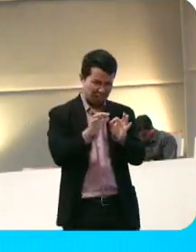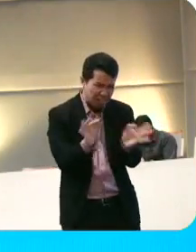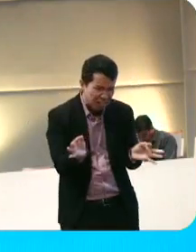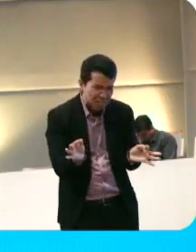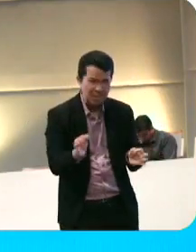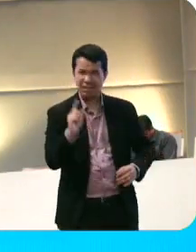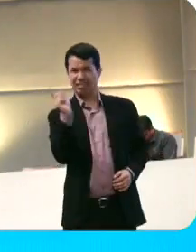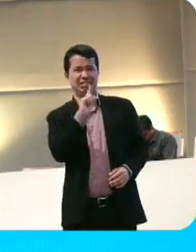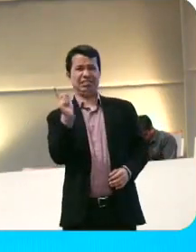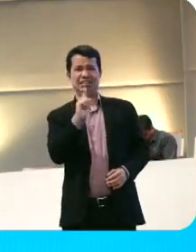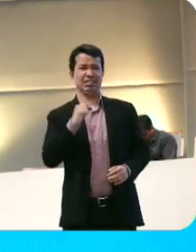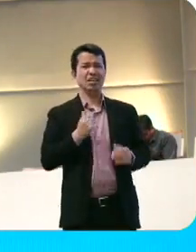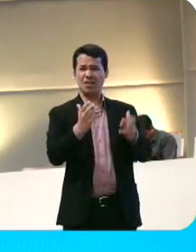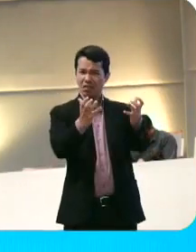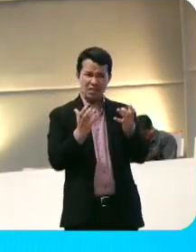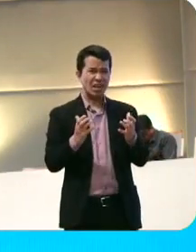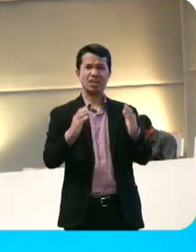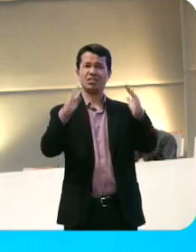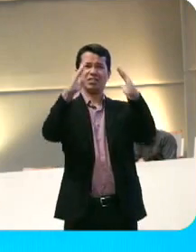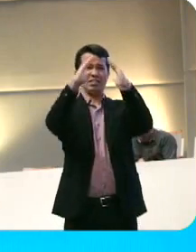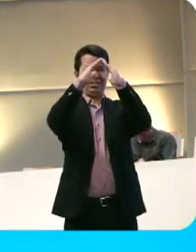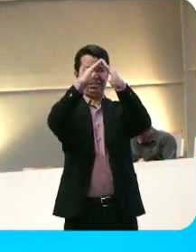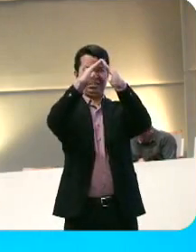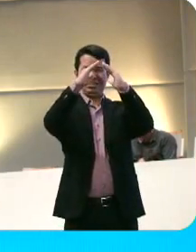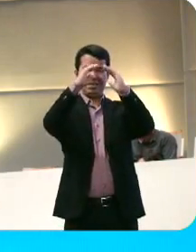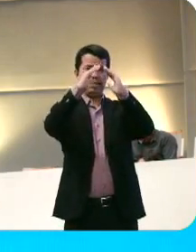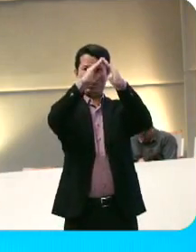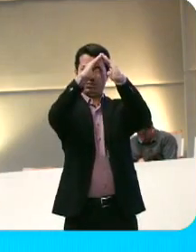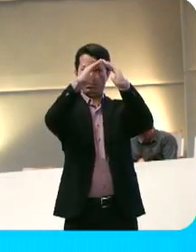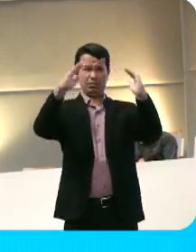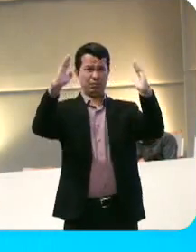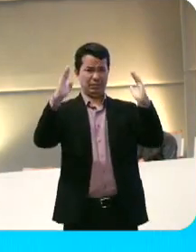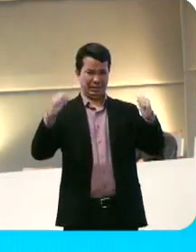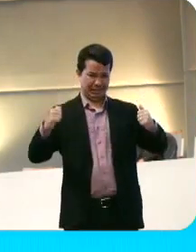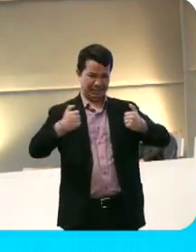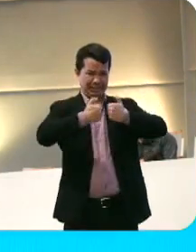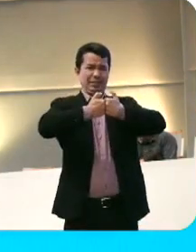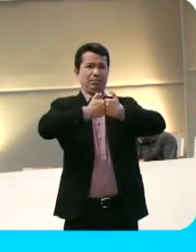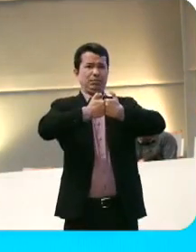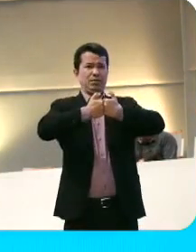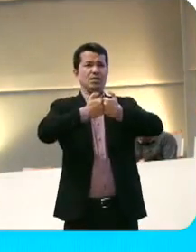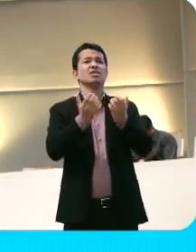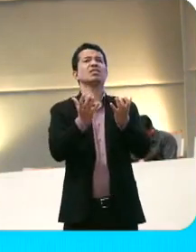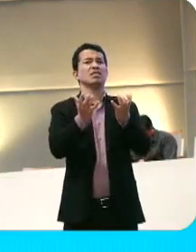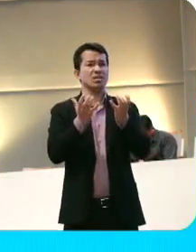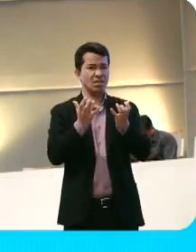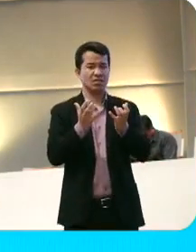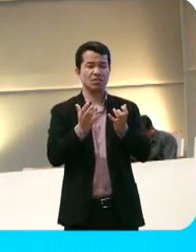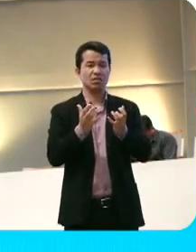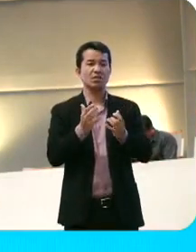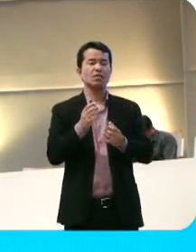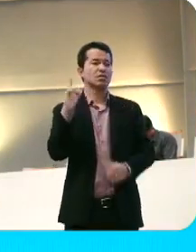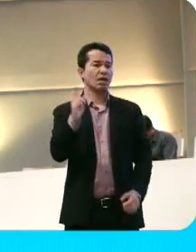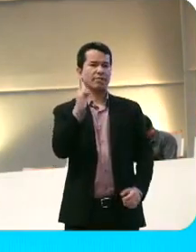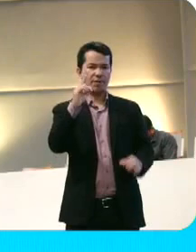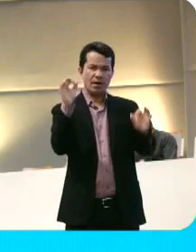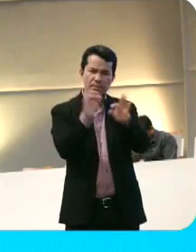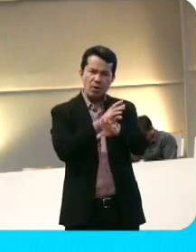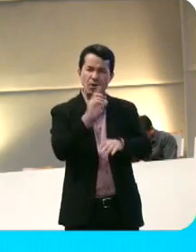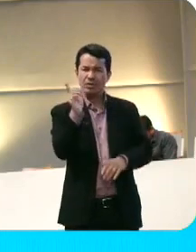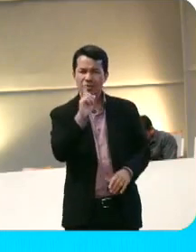não consegue terminar, mas Salomão, seu filho, termina. E quando ele termina essa obra e dedica ao Senhor, 1 Reis capítulo 8,